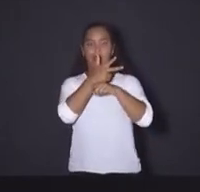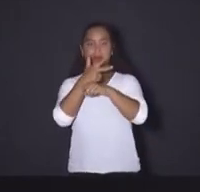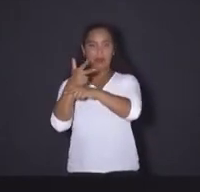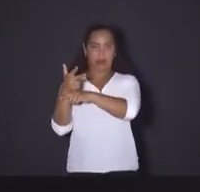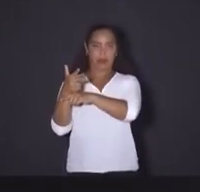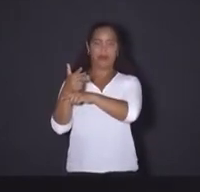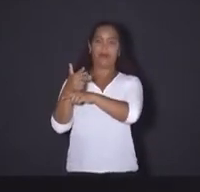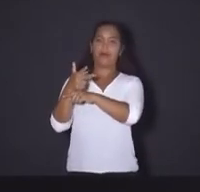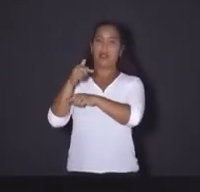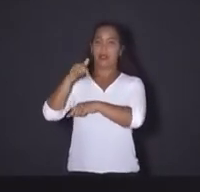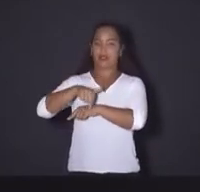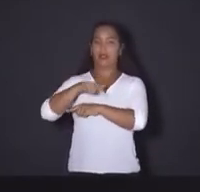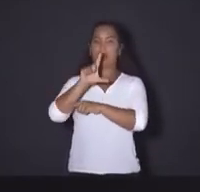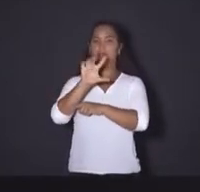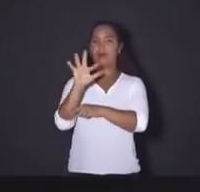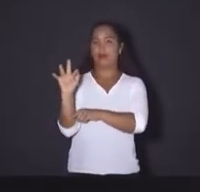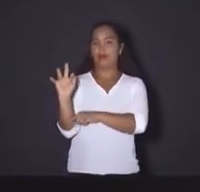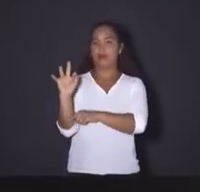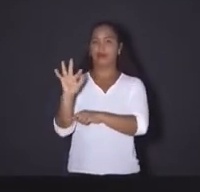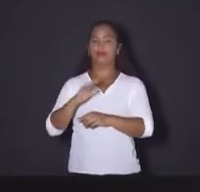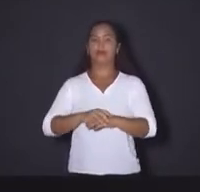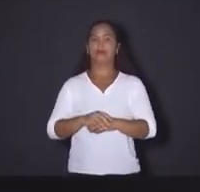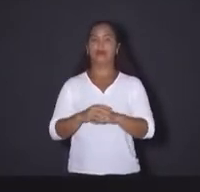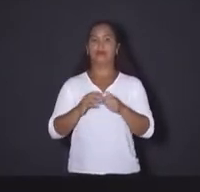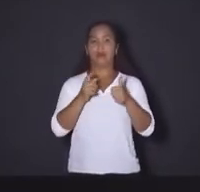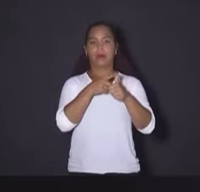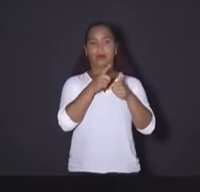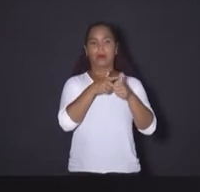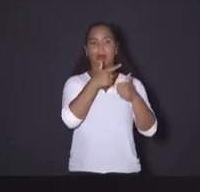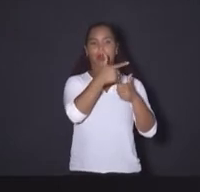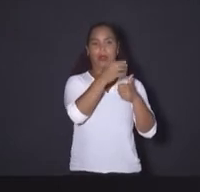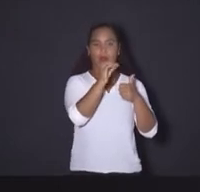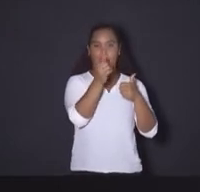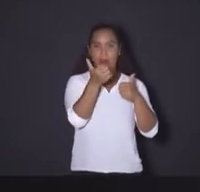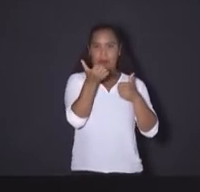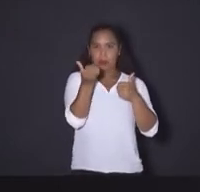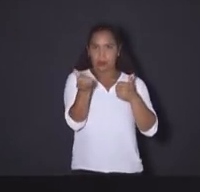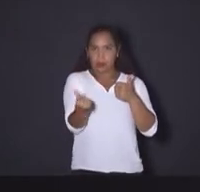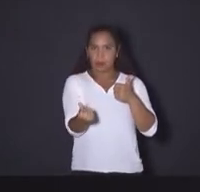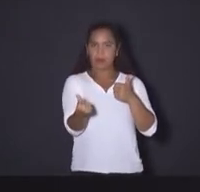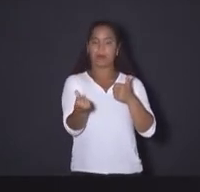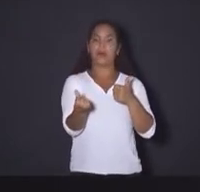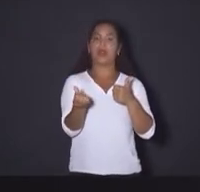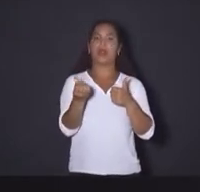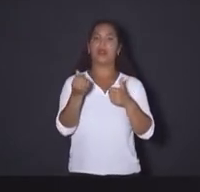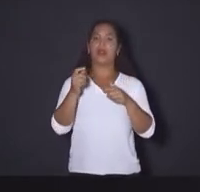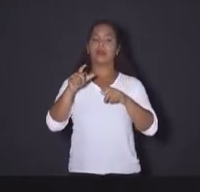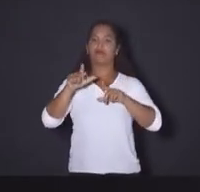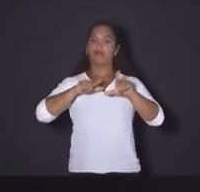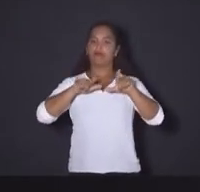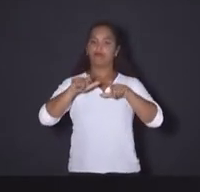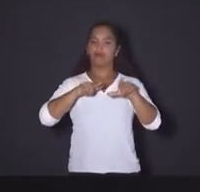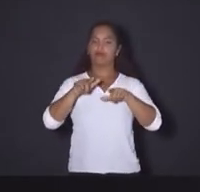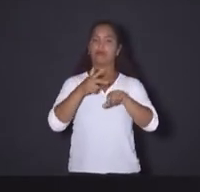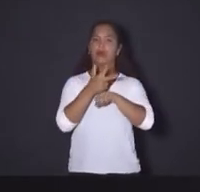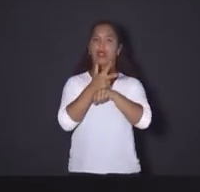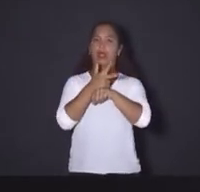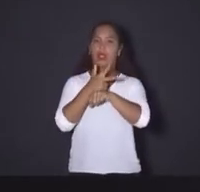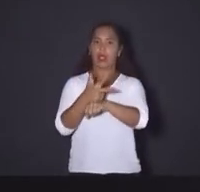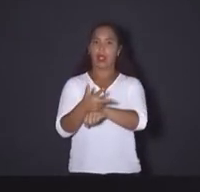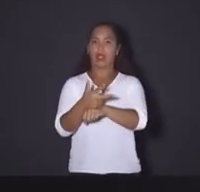acontece aqui em Lauro de Freitas. No primeiro ano, em 2016, a gente fez um trabalho sobre